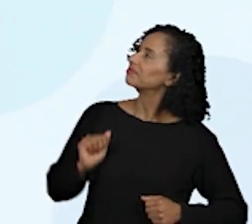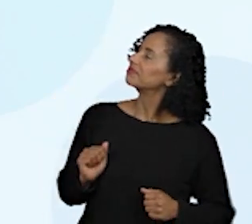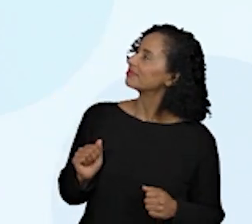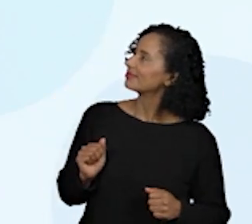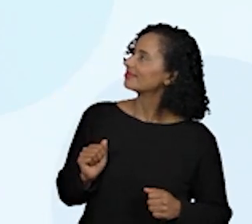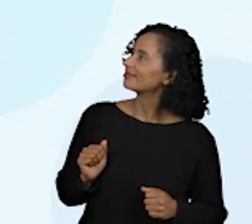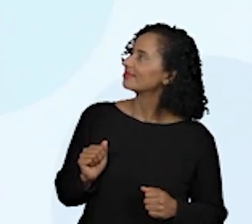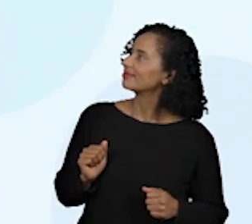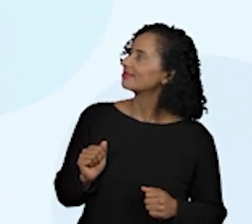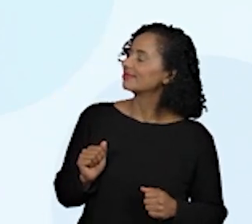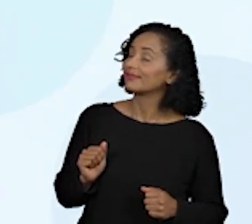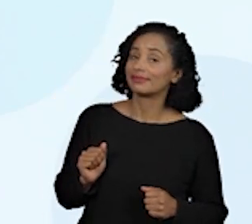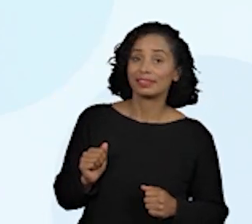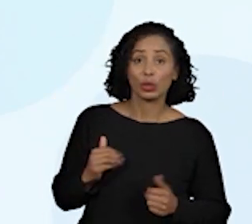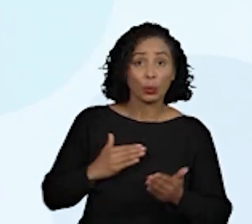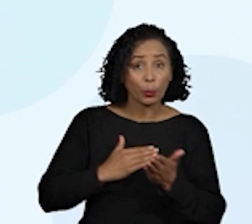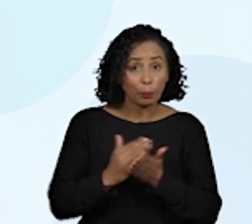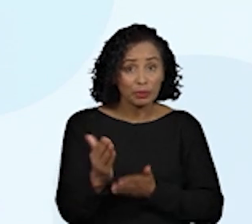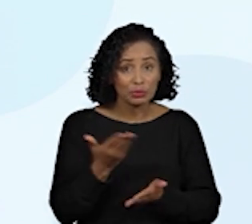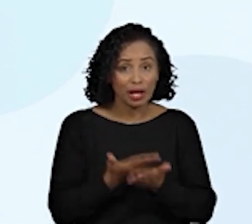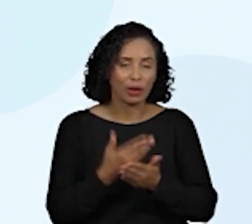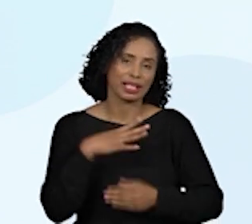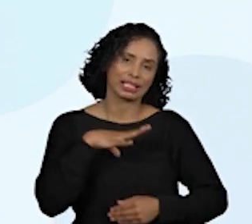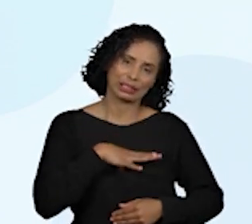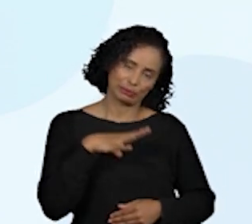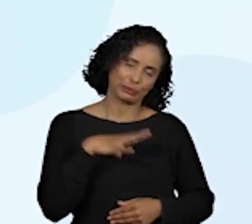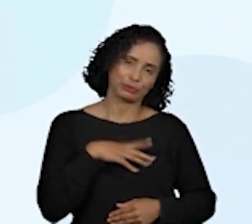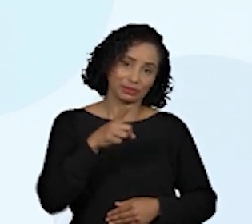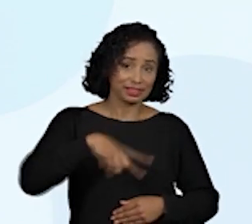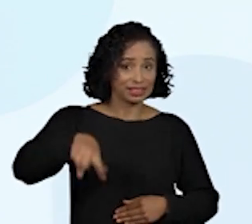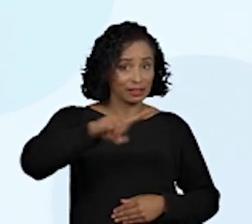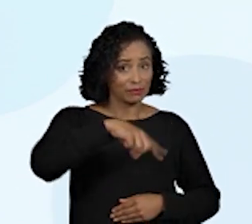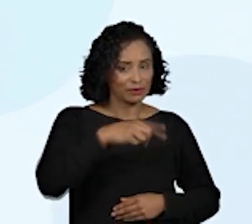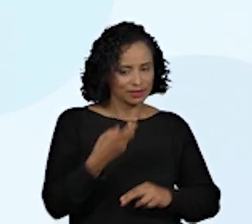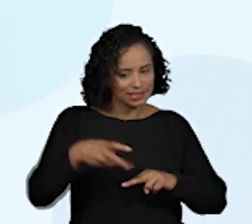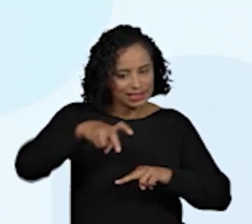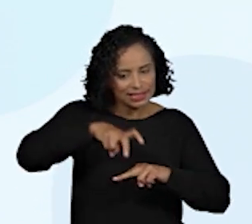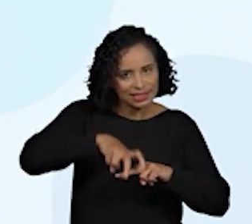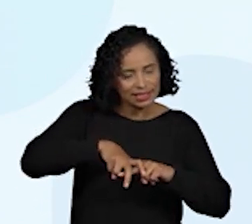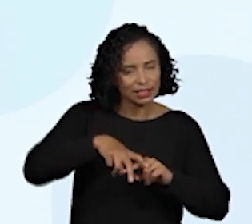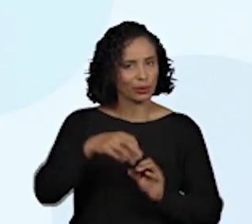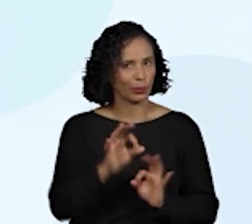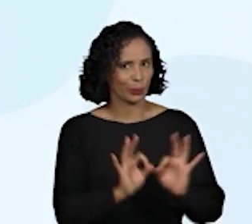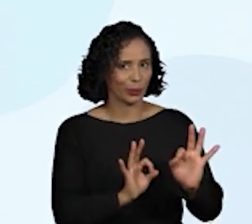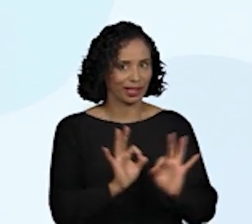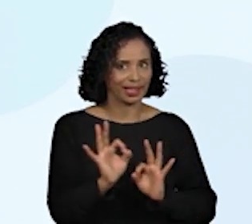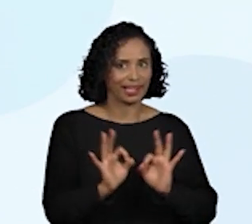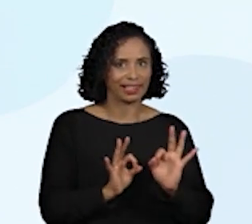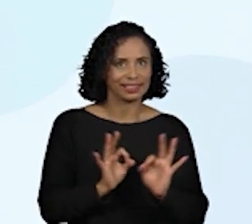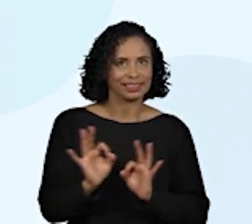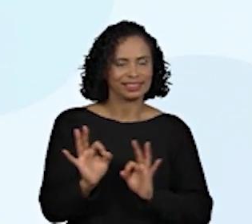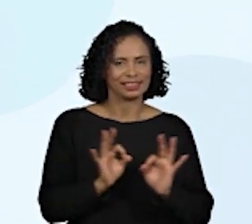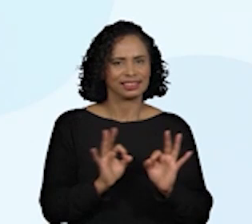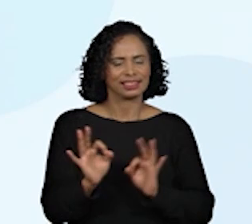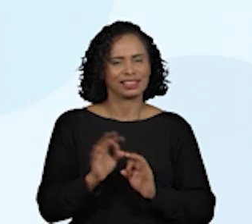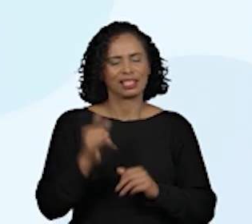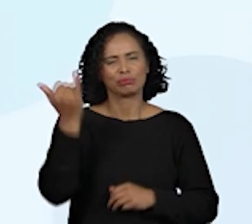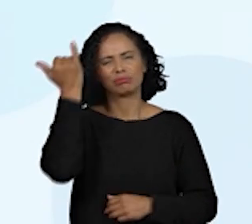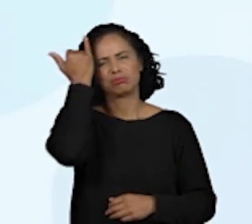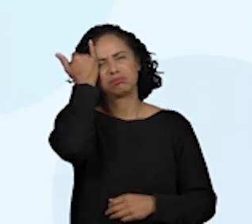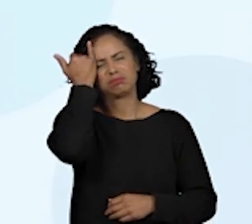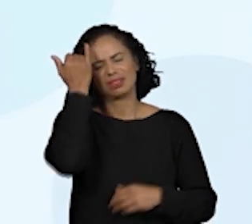que começou é de língua portuguesa. Se organize na cadeira. Diga show para a